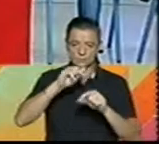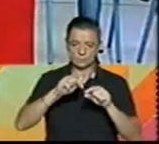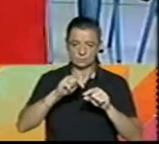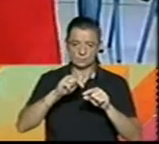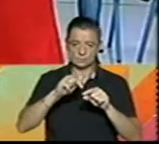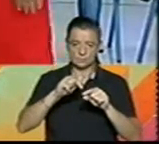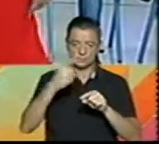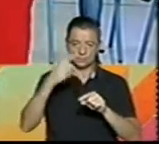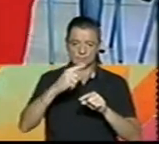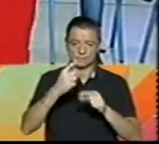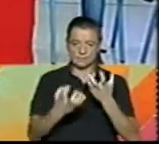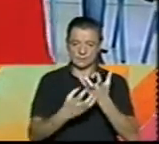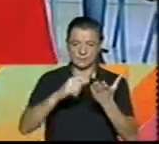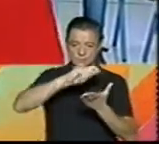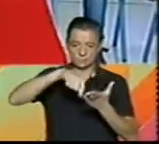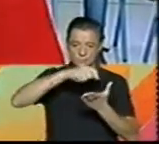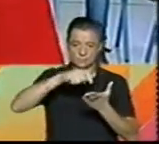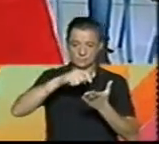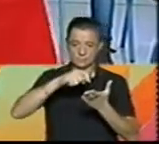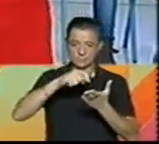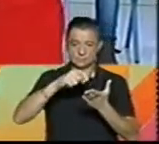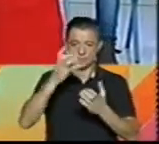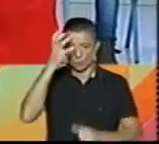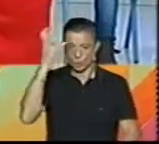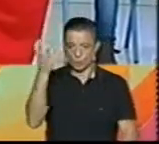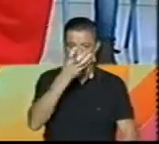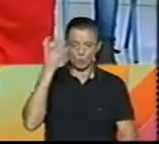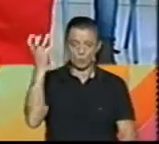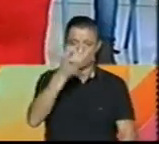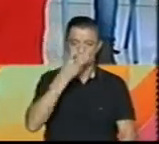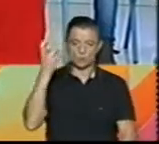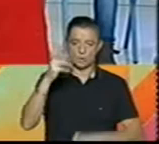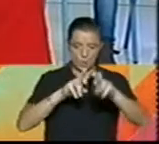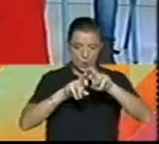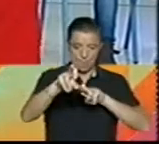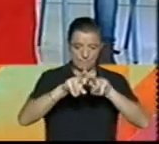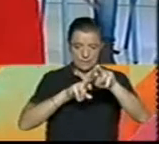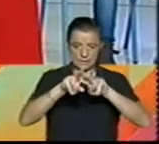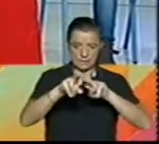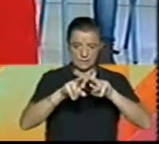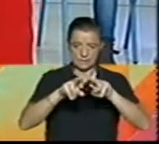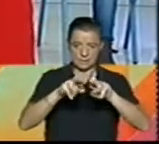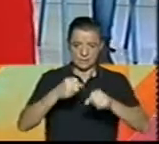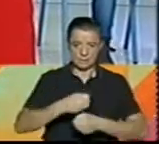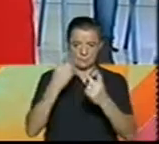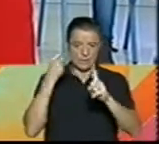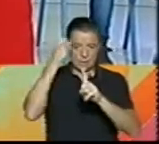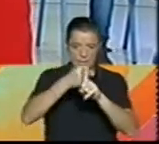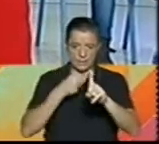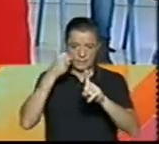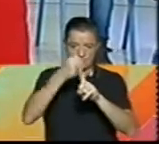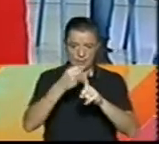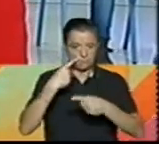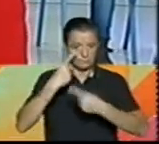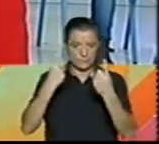culturas. Olha. Cozinha, diferentes Sim. regiões e culturas para uma competição. Elas irão disputar uma série de desafios para